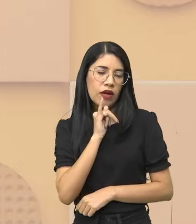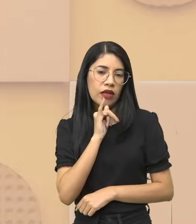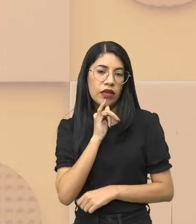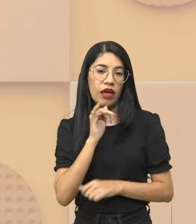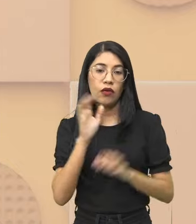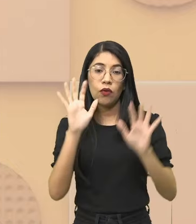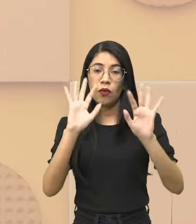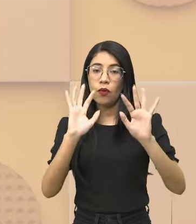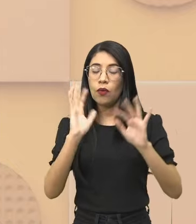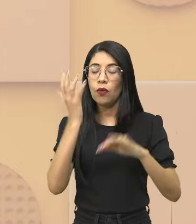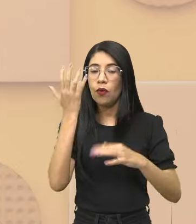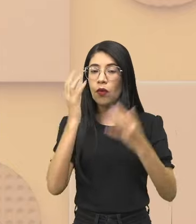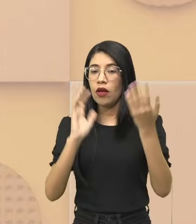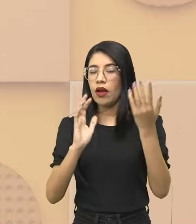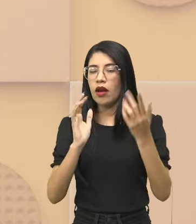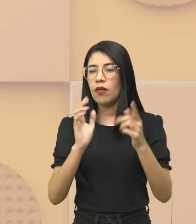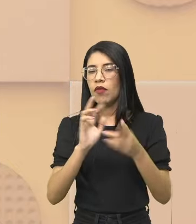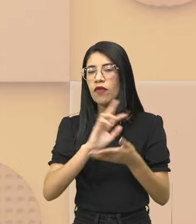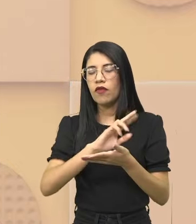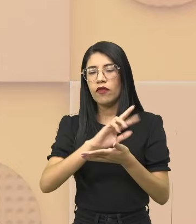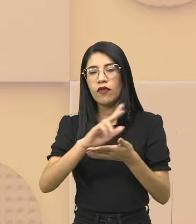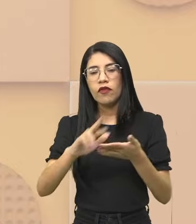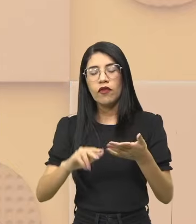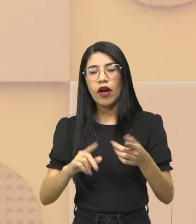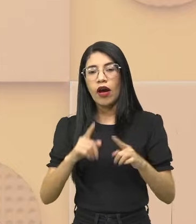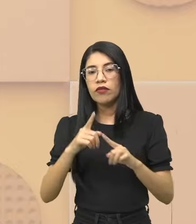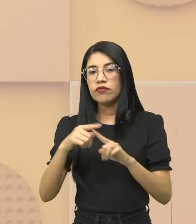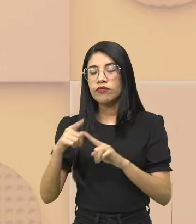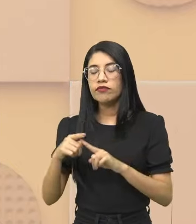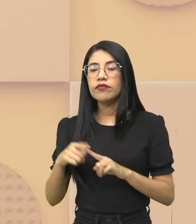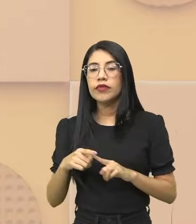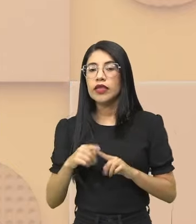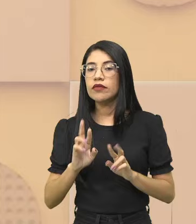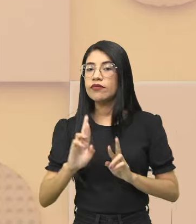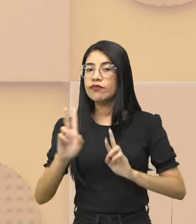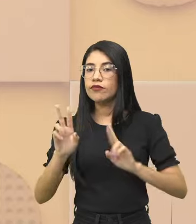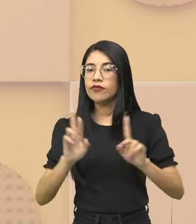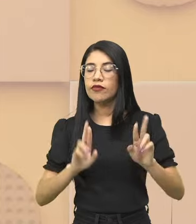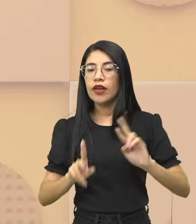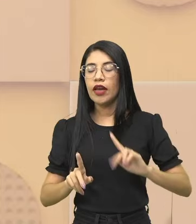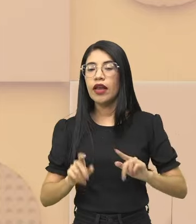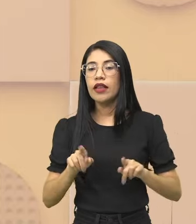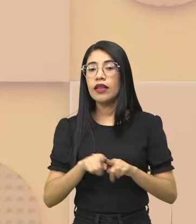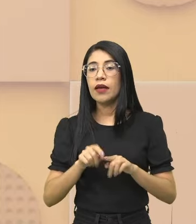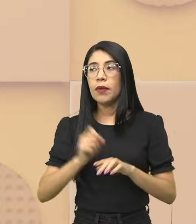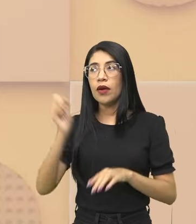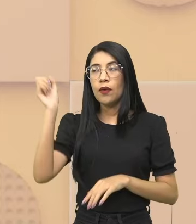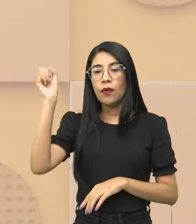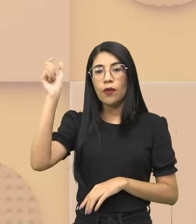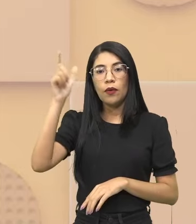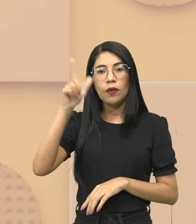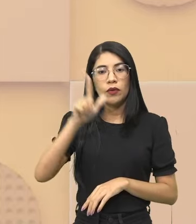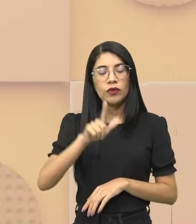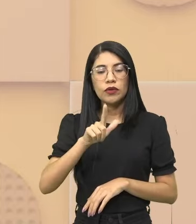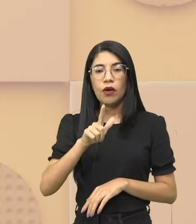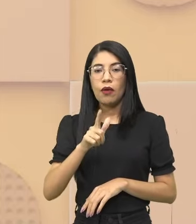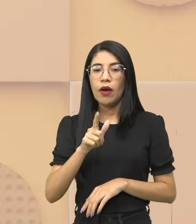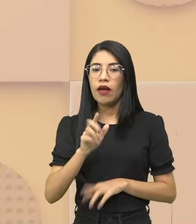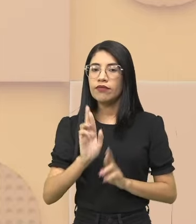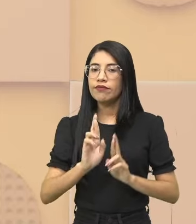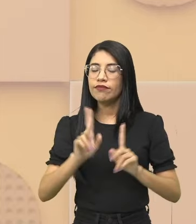o tempo, as questões climáticas, né? O clima que já vai ser diferenciado, a radiação solar que ela já vai ser